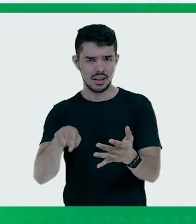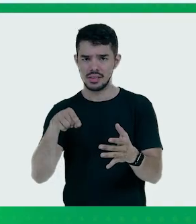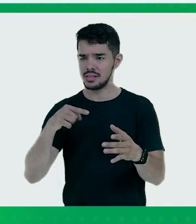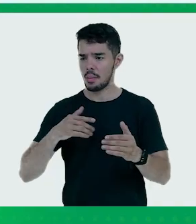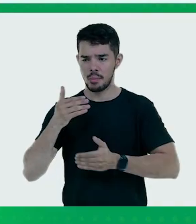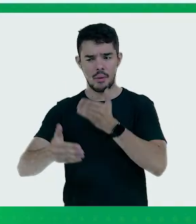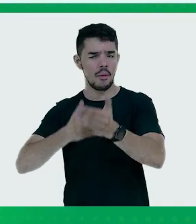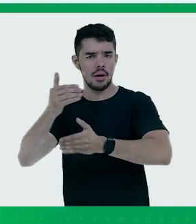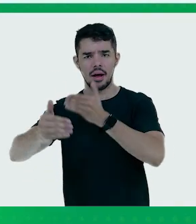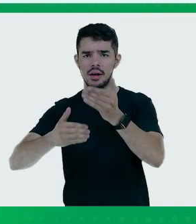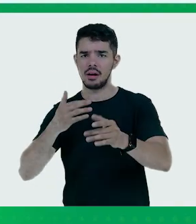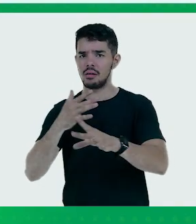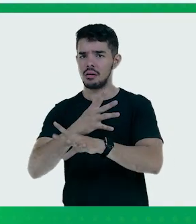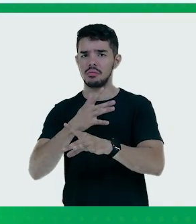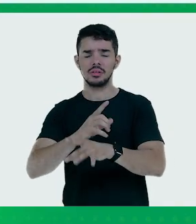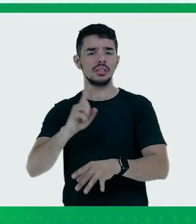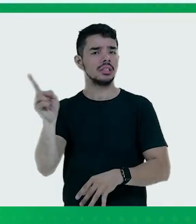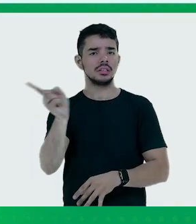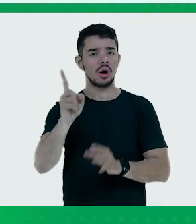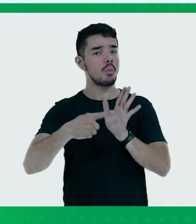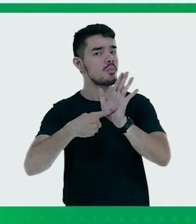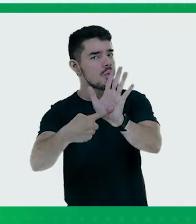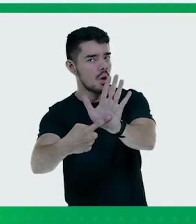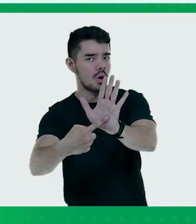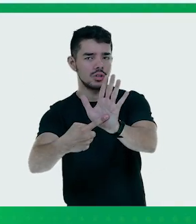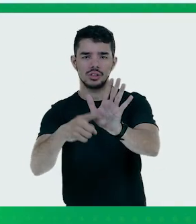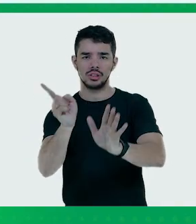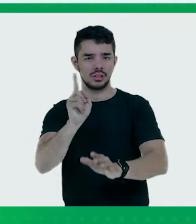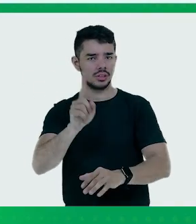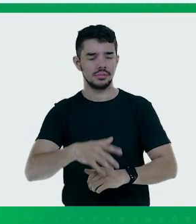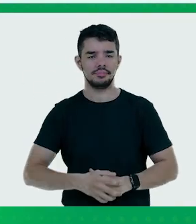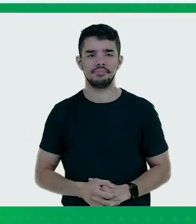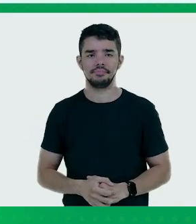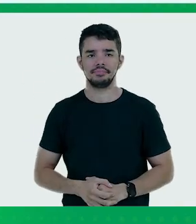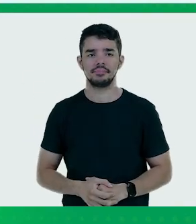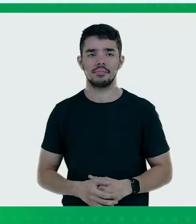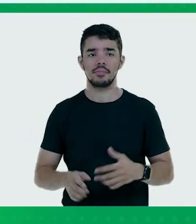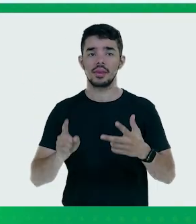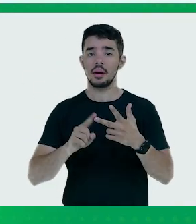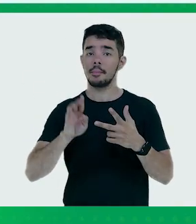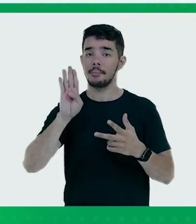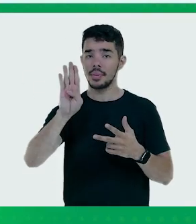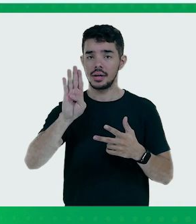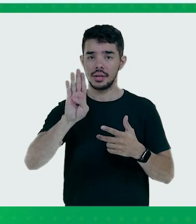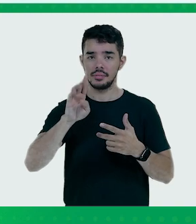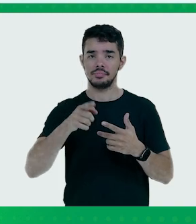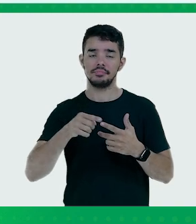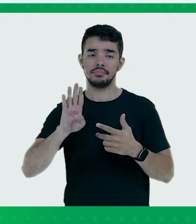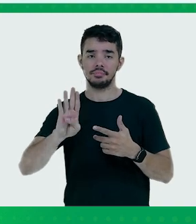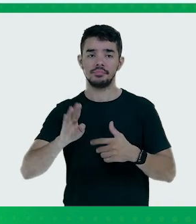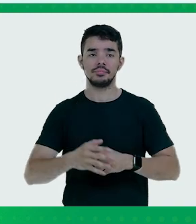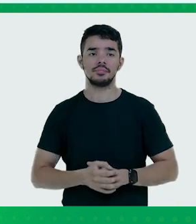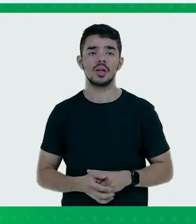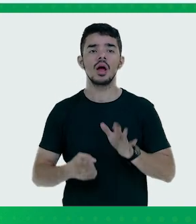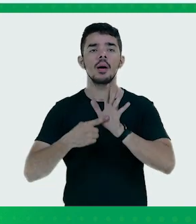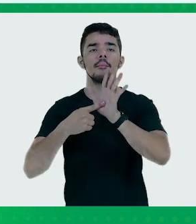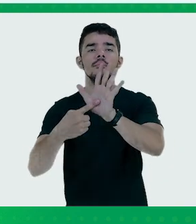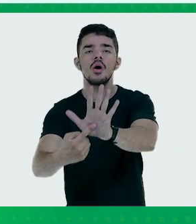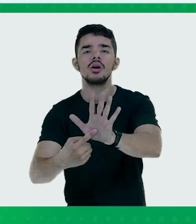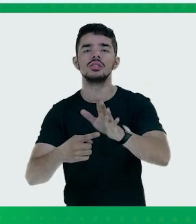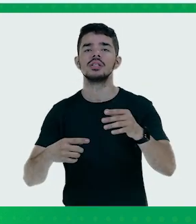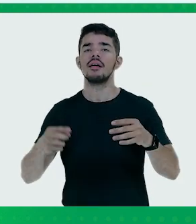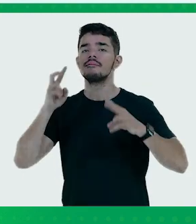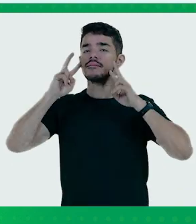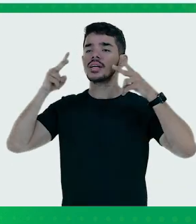é referenciado no contexto dos sertões. O B diz que reproduz a visão